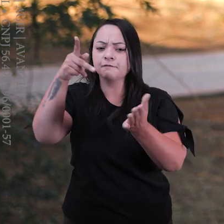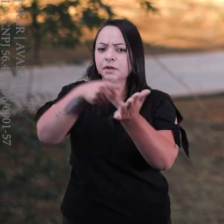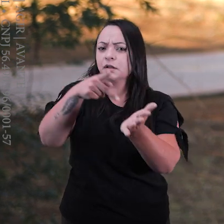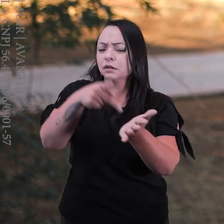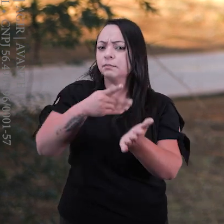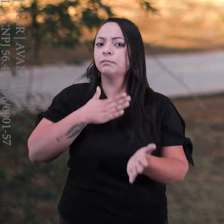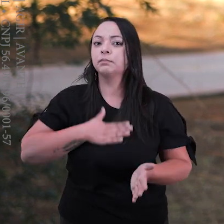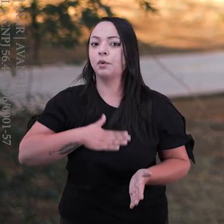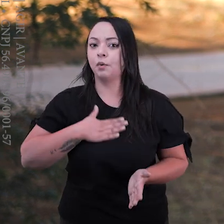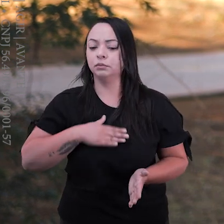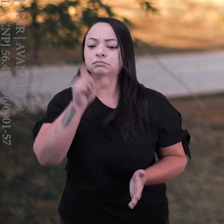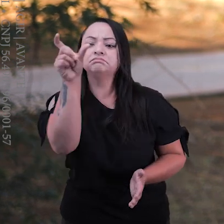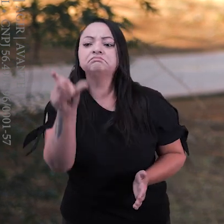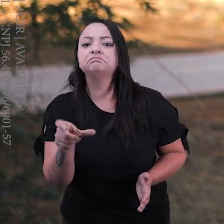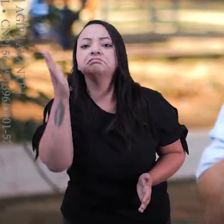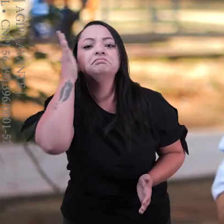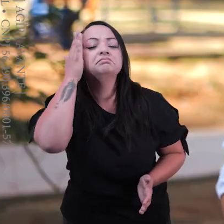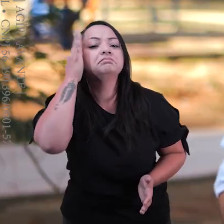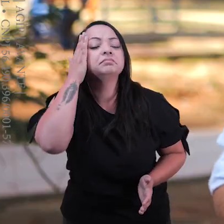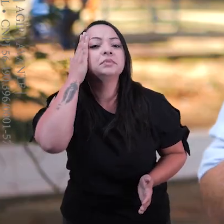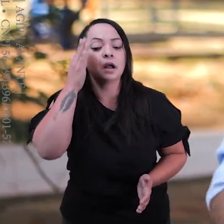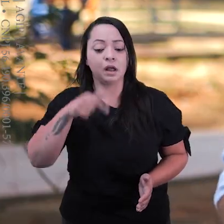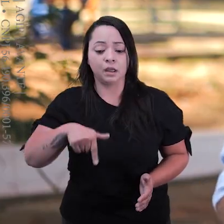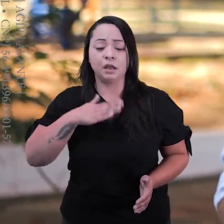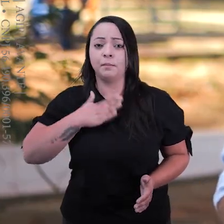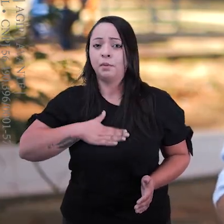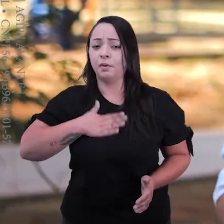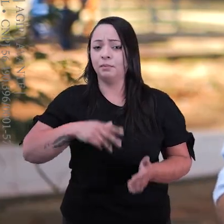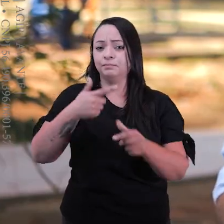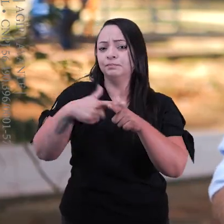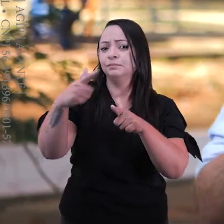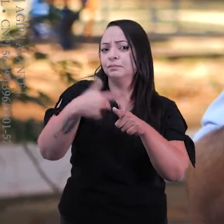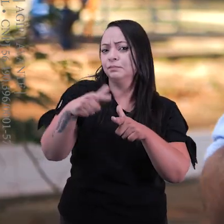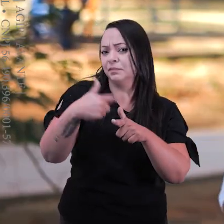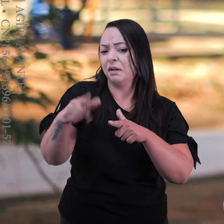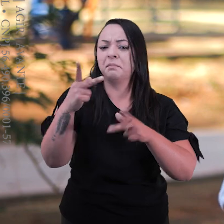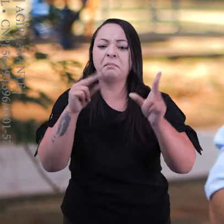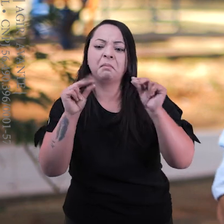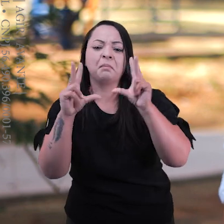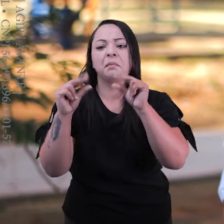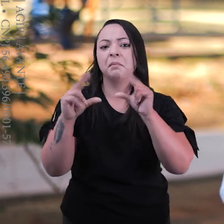tem propostas verdadeiras para Poços. Quem sabe que os problemas da cidade